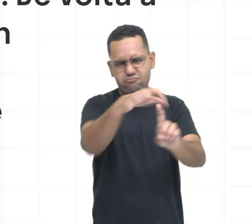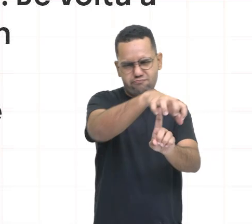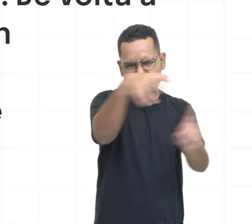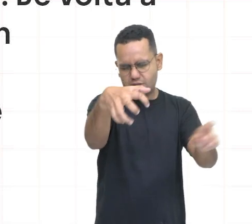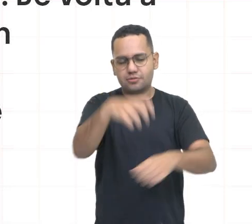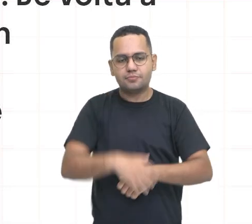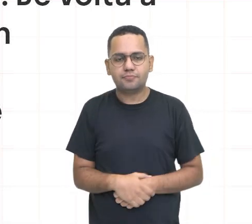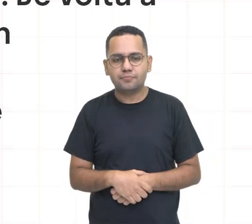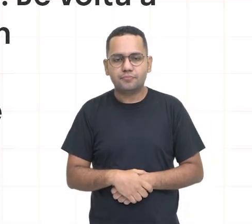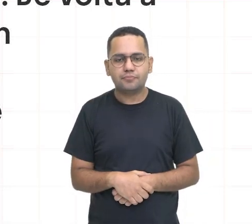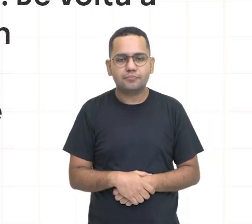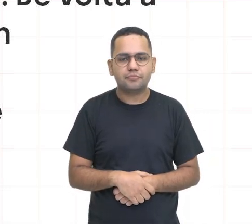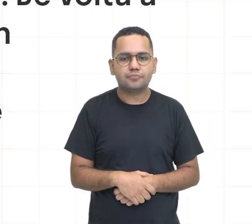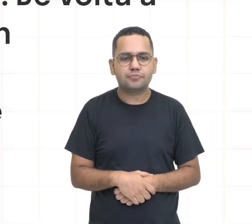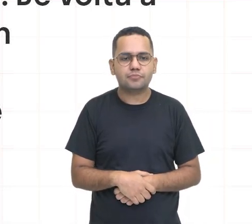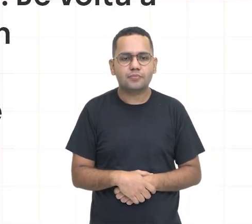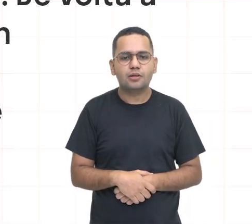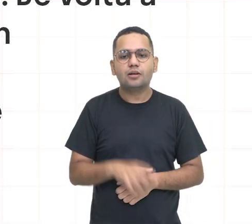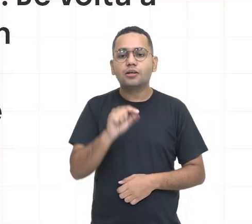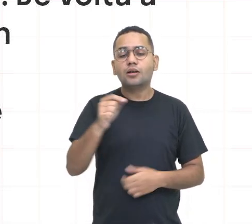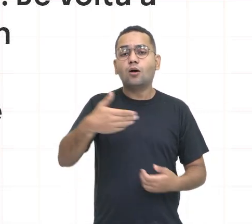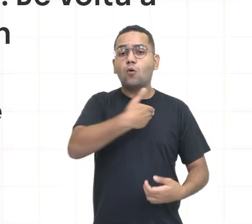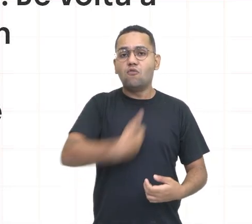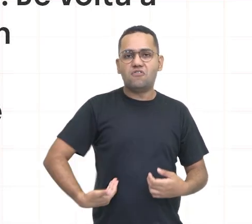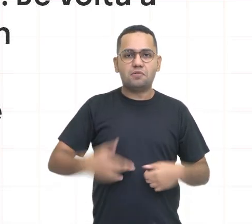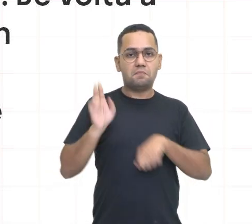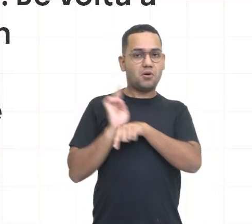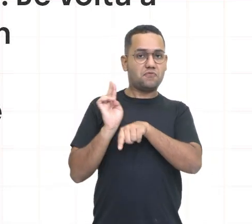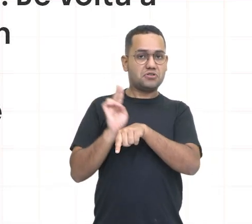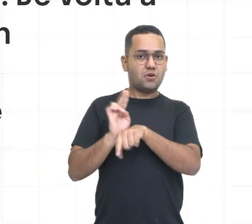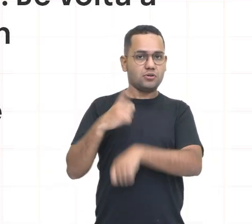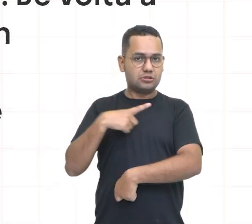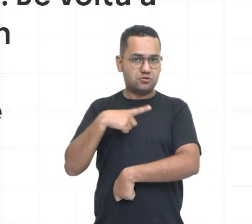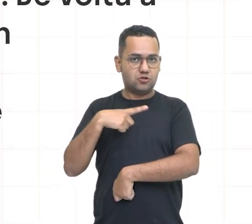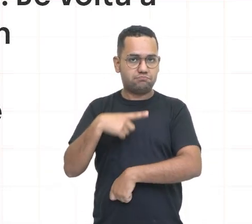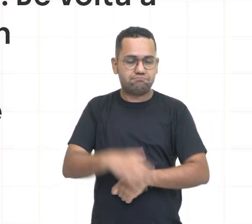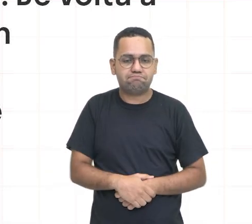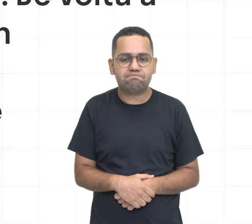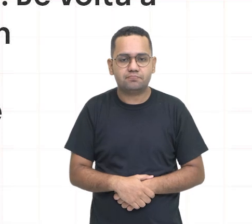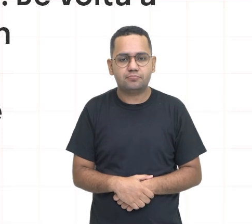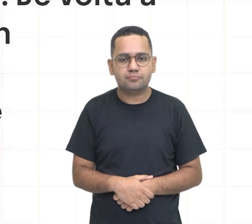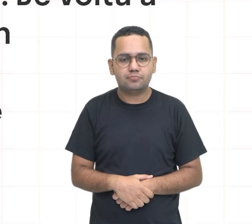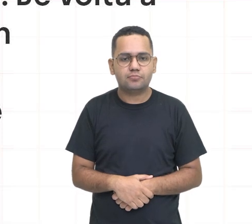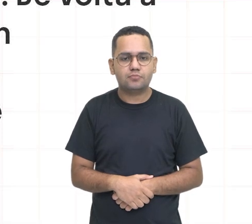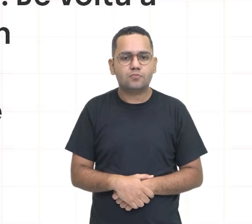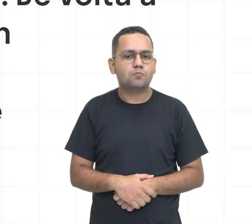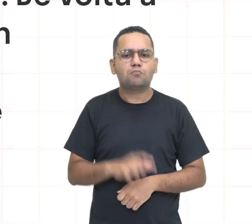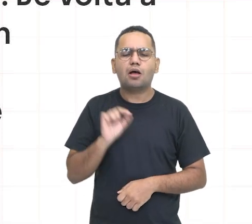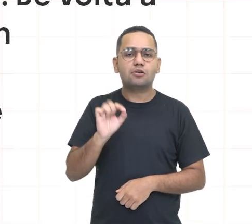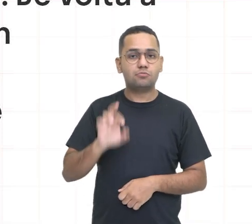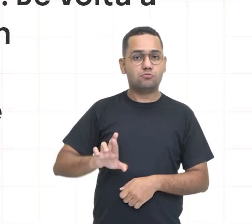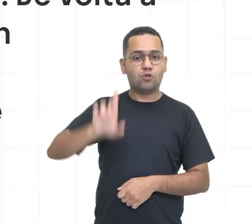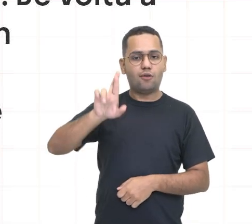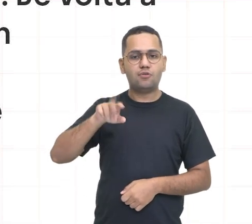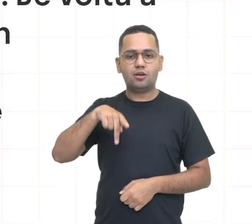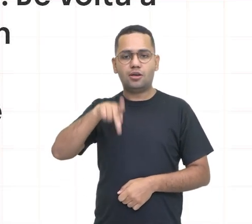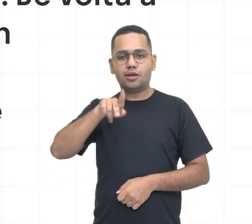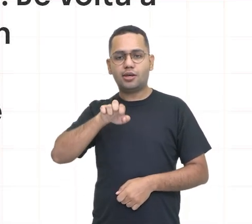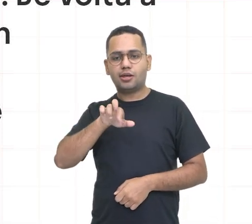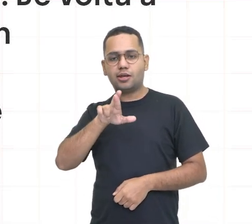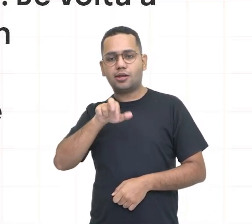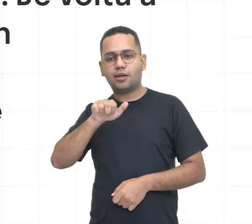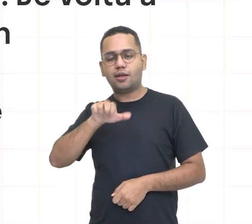a abdicação de czar, formou-se o que a gente conhece como o governo provisório, tá, gente? Formado pela chefia.